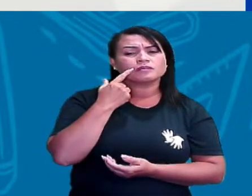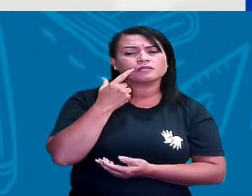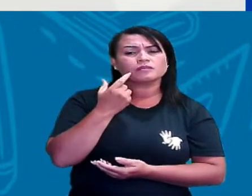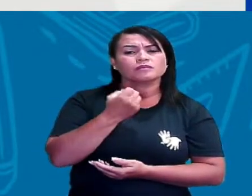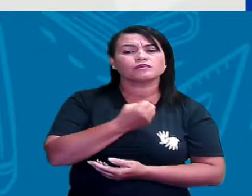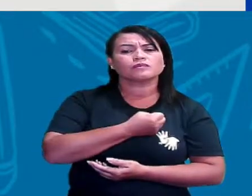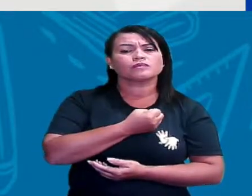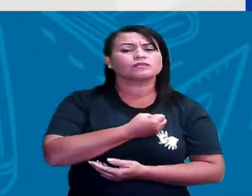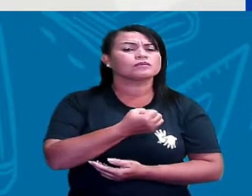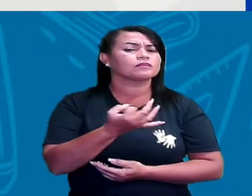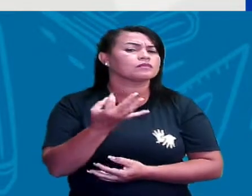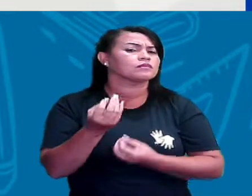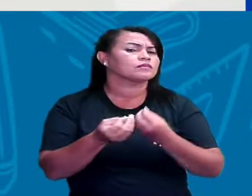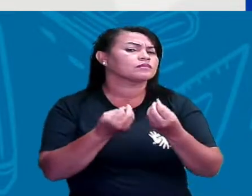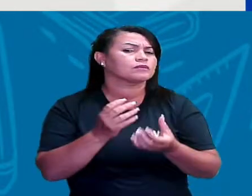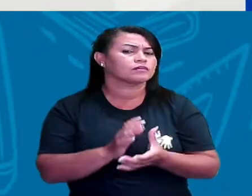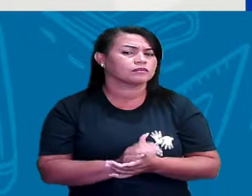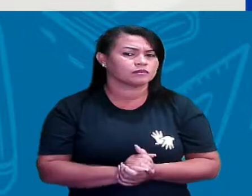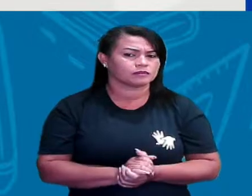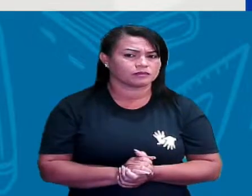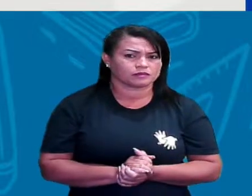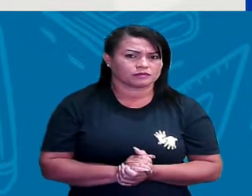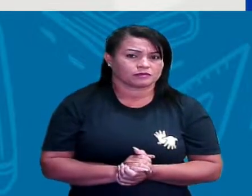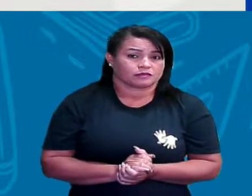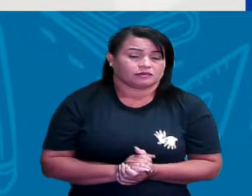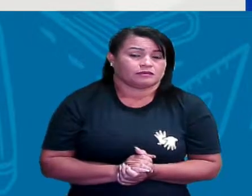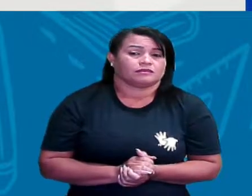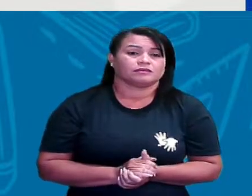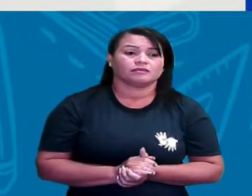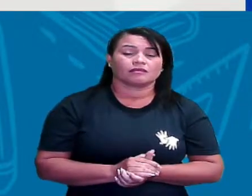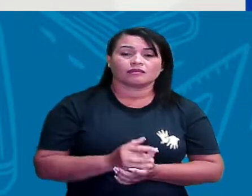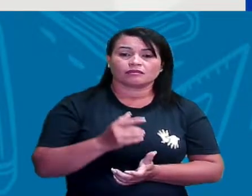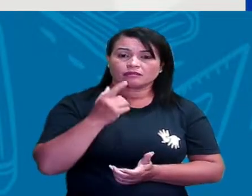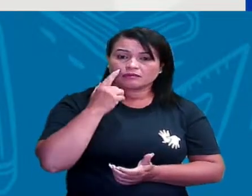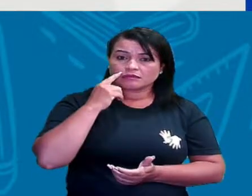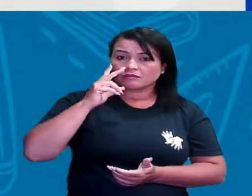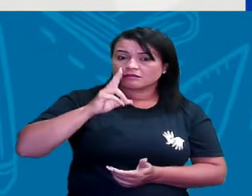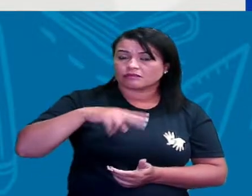pessoal? Como é que eu vou ler esse número? Eu vou ler esse número